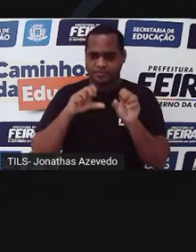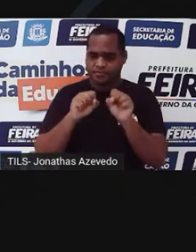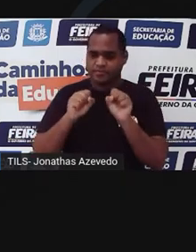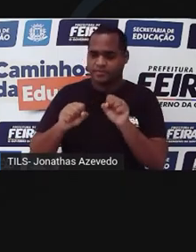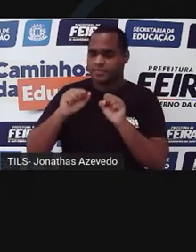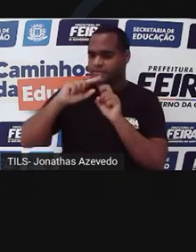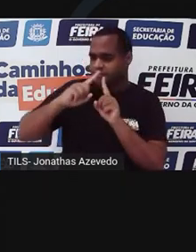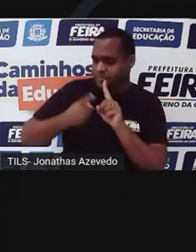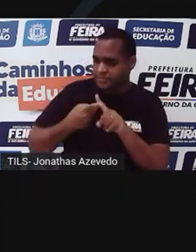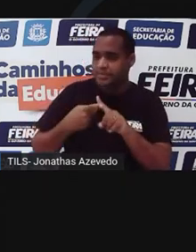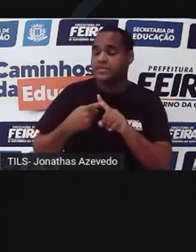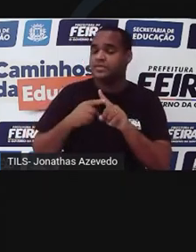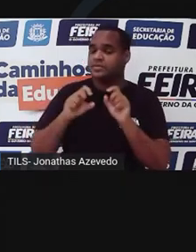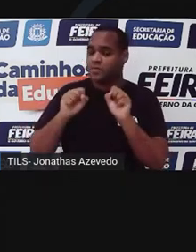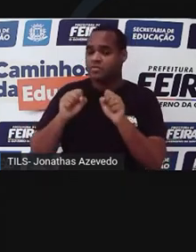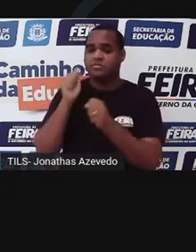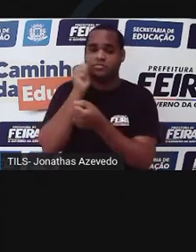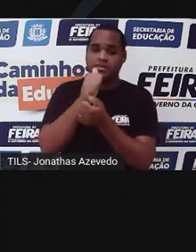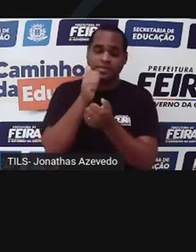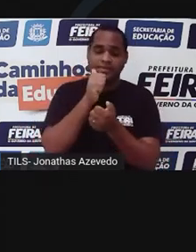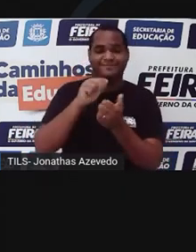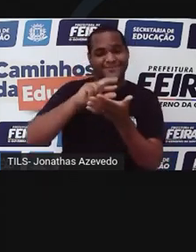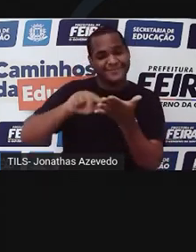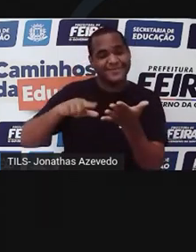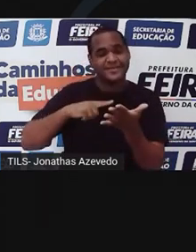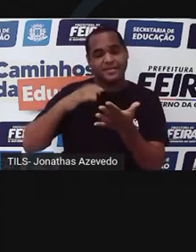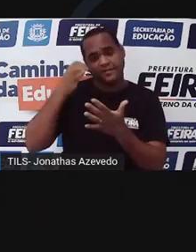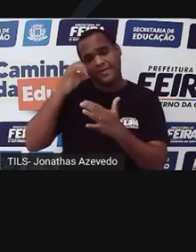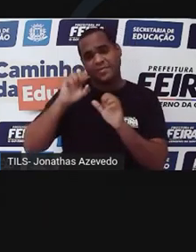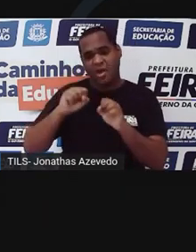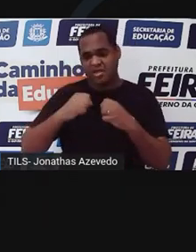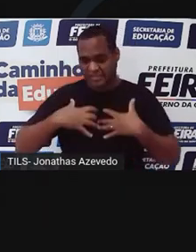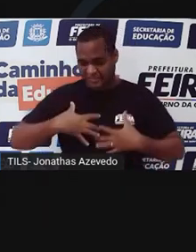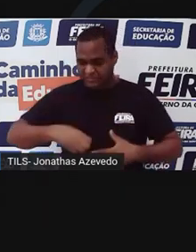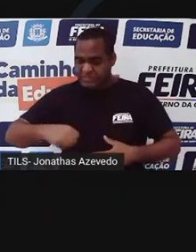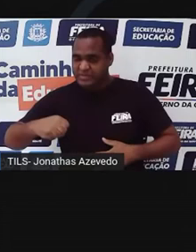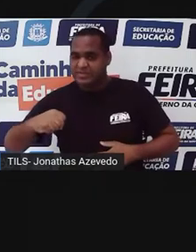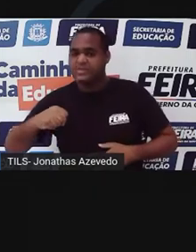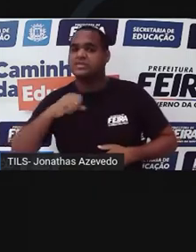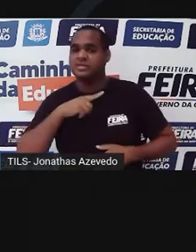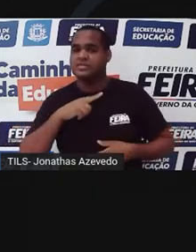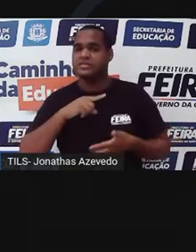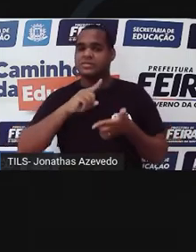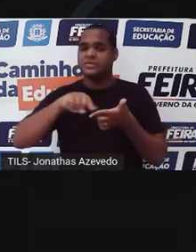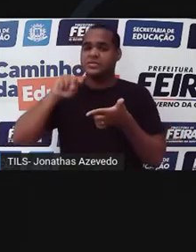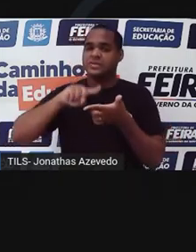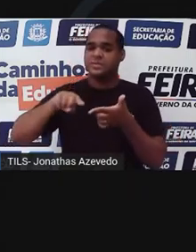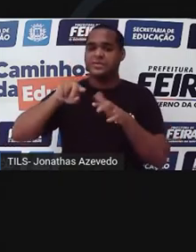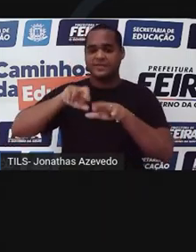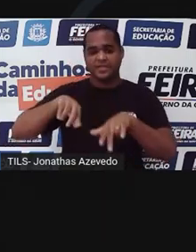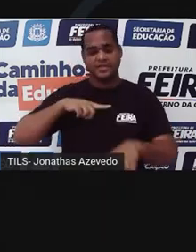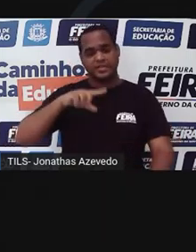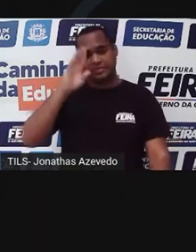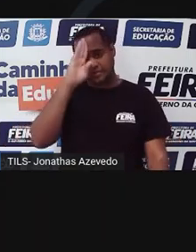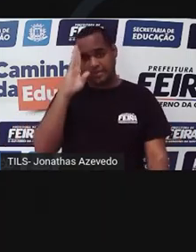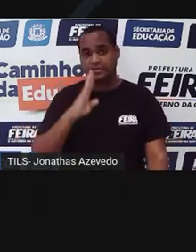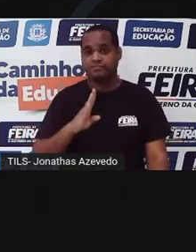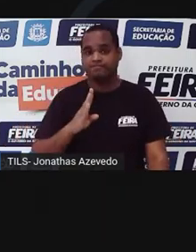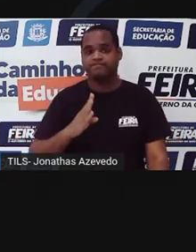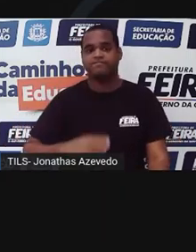evitar a gravidez de alto risco nas mulheres podem evitar abortos que é um problema de saúde pública no Brasil